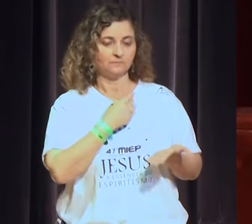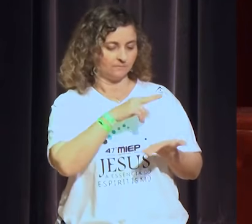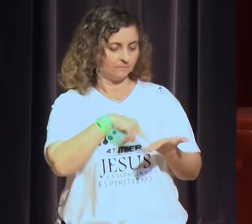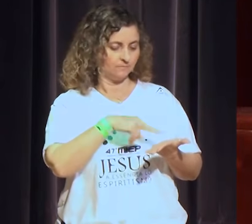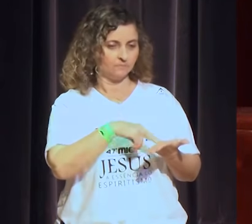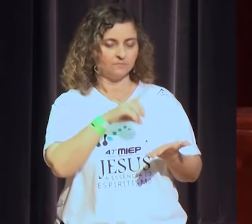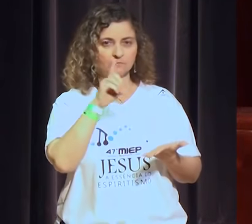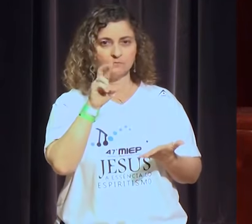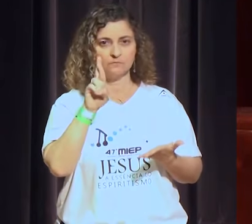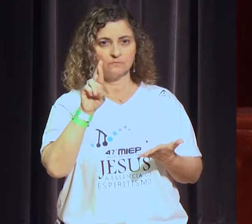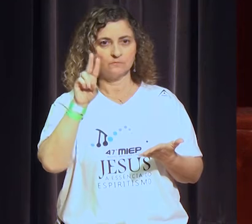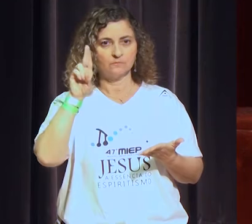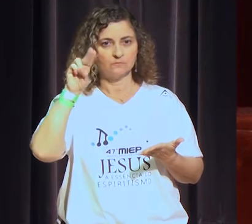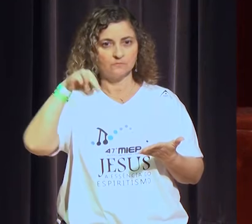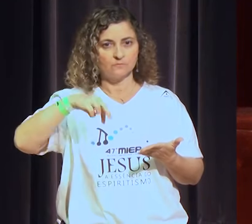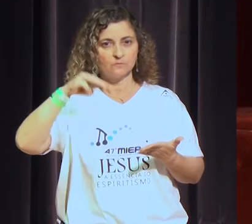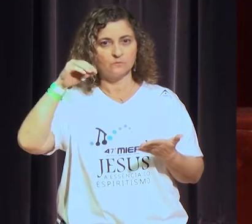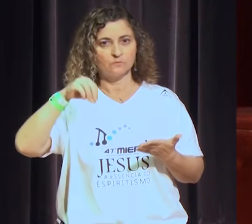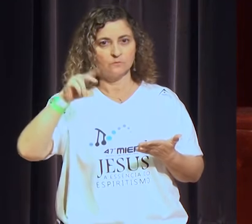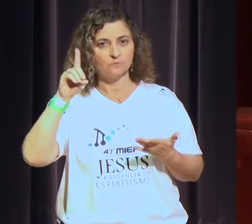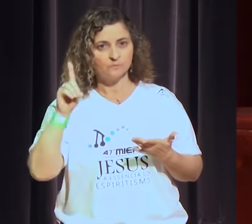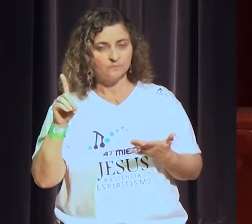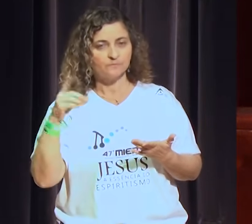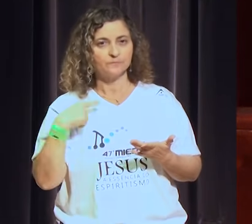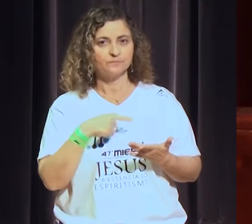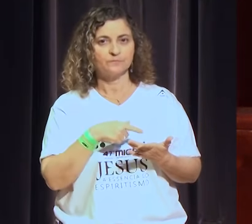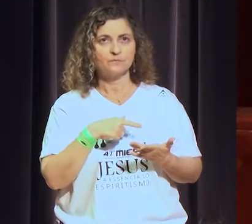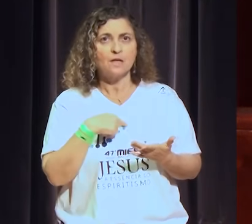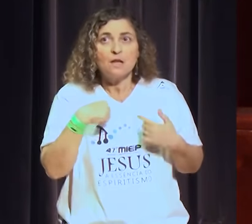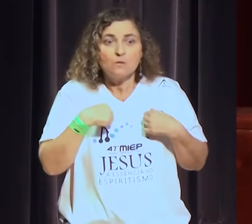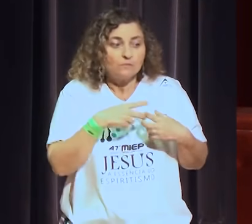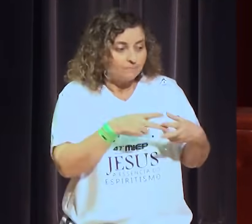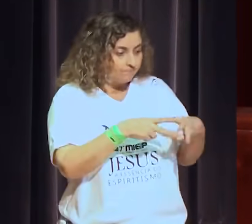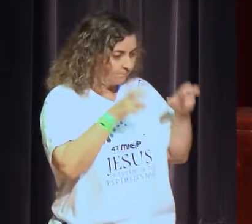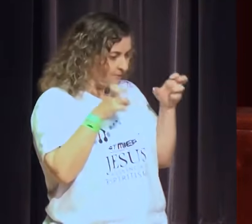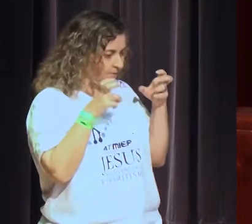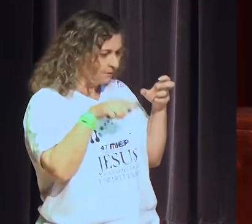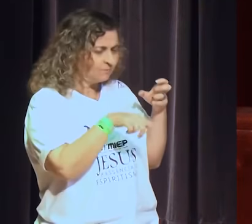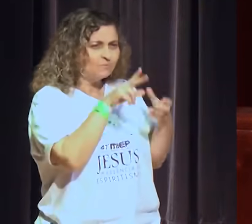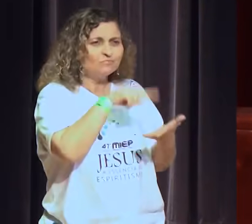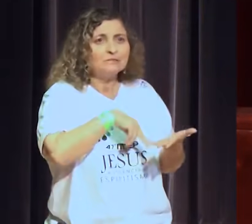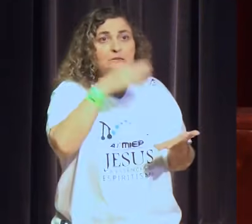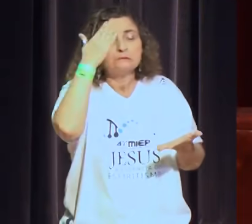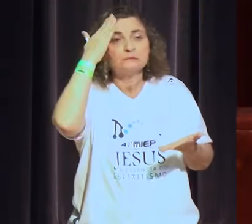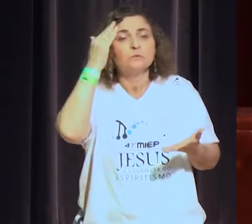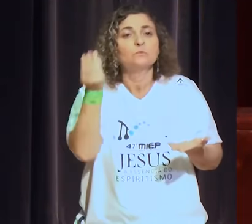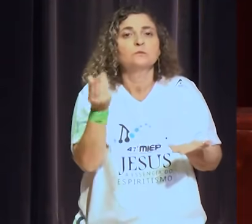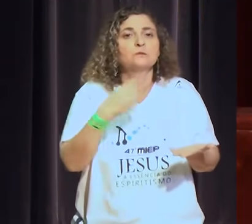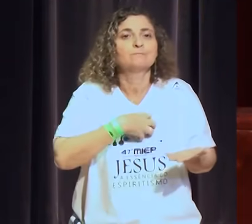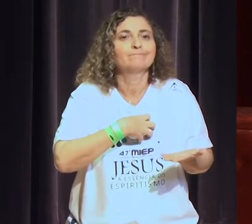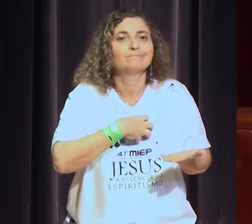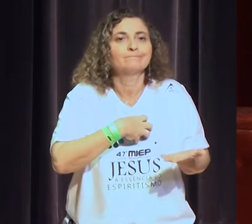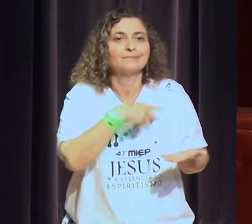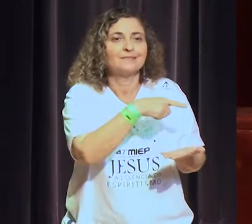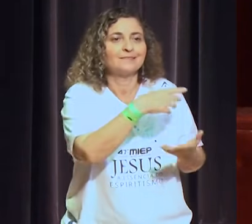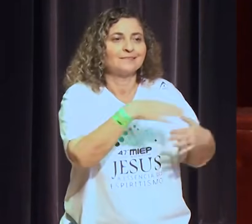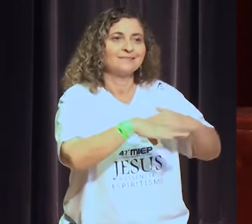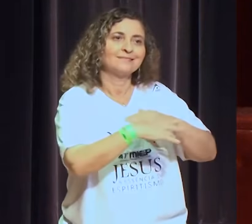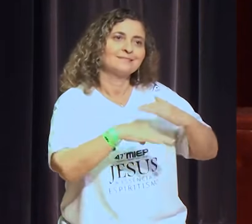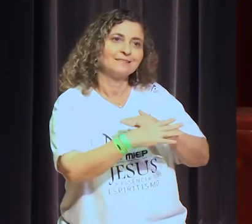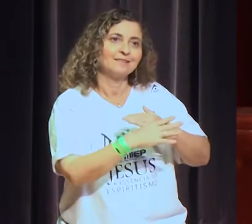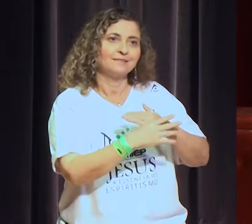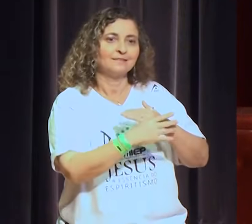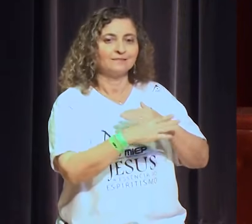Eu tenho um poema do Drummond que, para mim, ele está falando da cidade dele e da infância